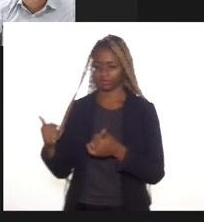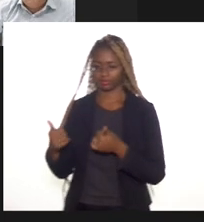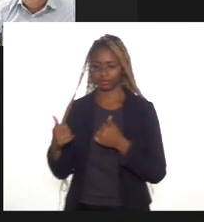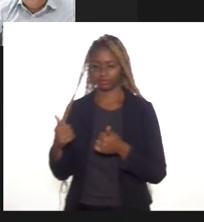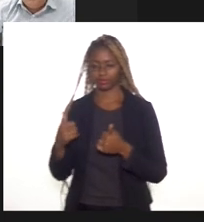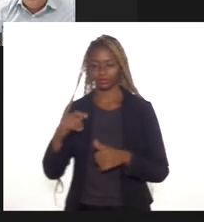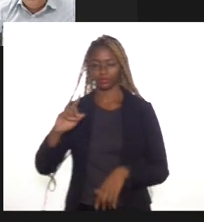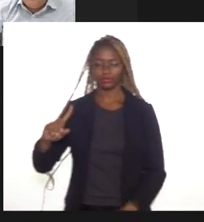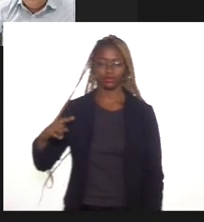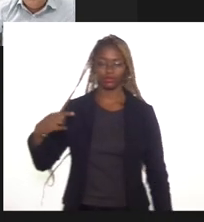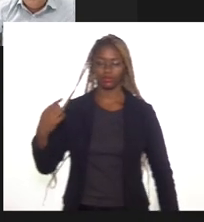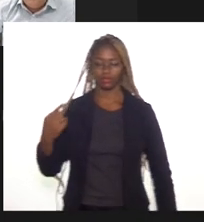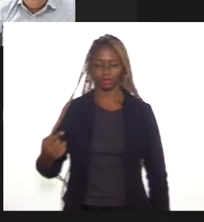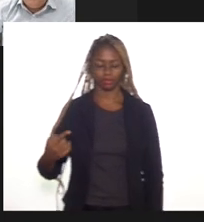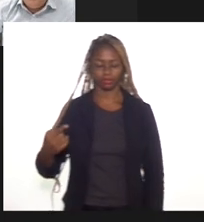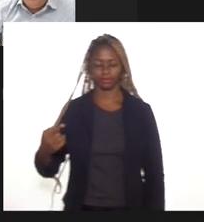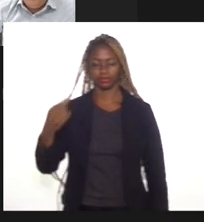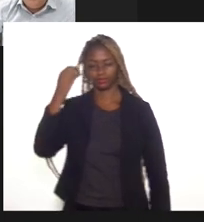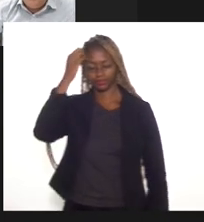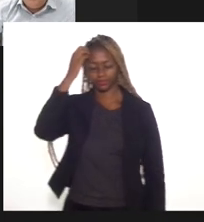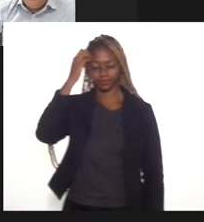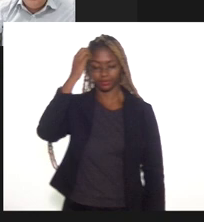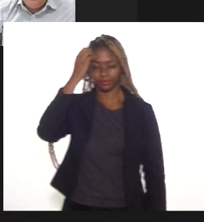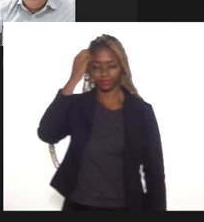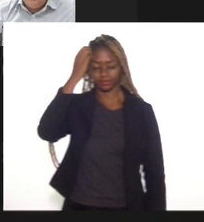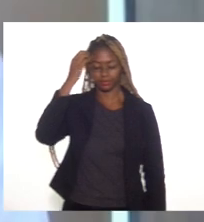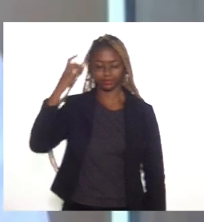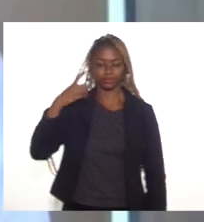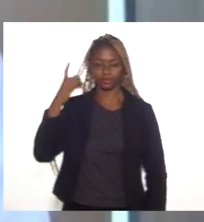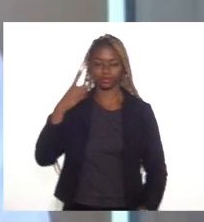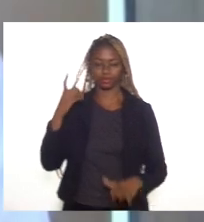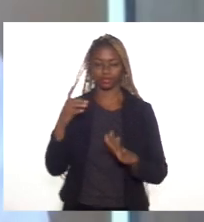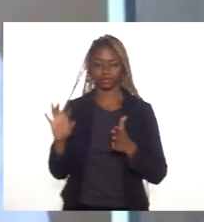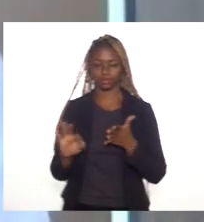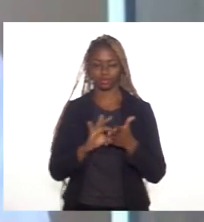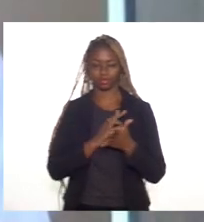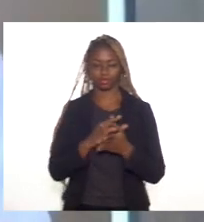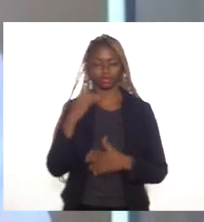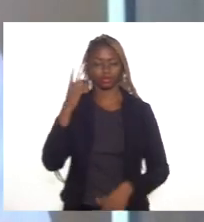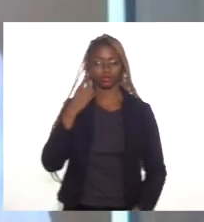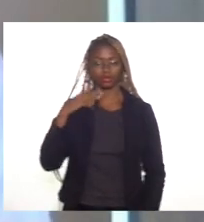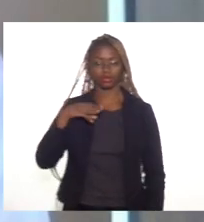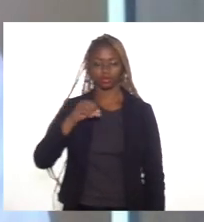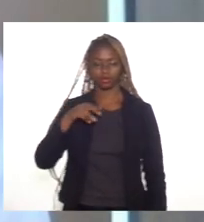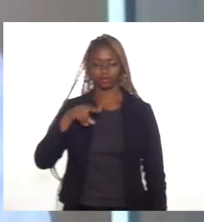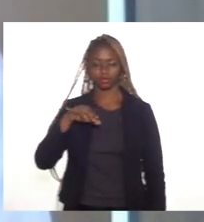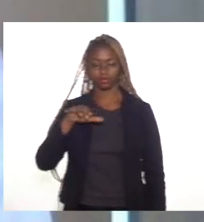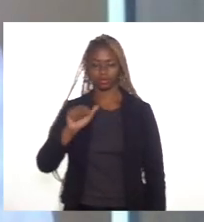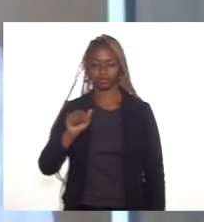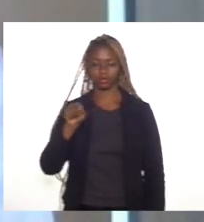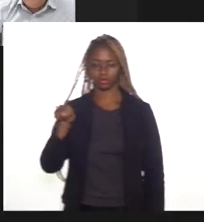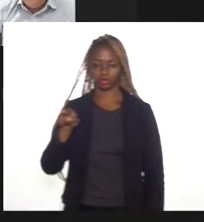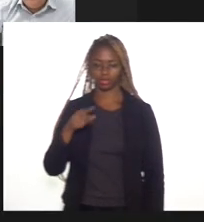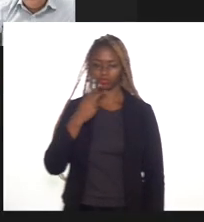Próximo orador. Próximo é escrito para discutir a deputada Mônica Francisco.